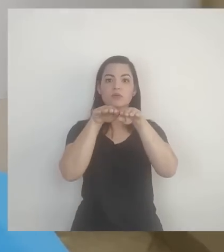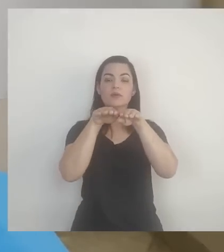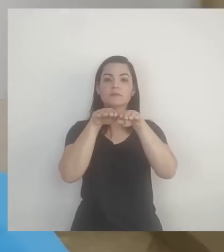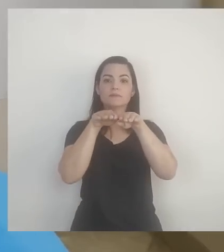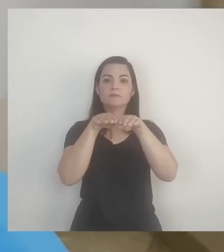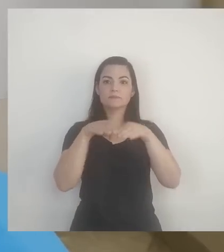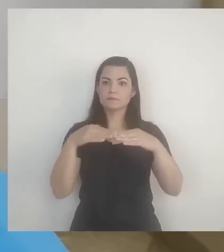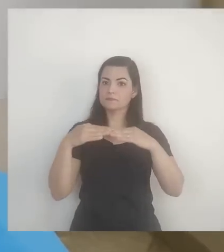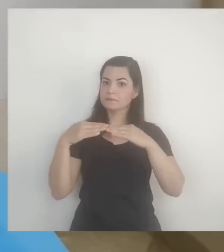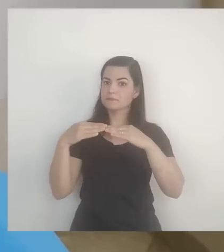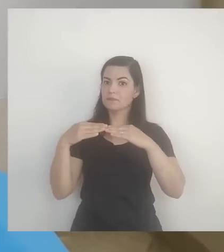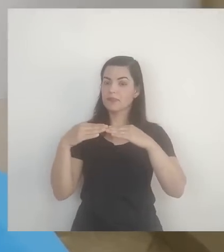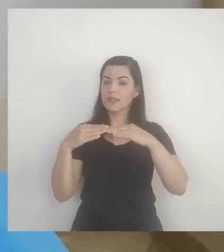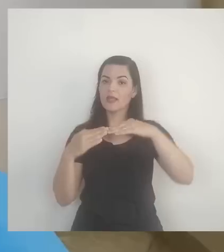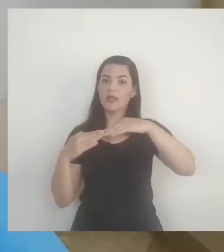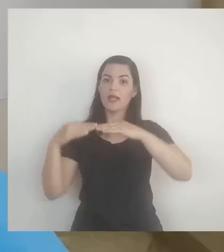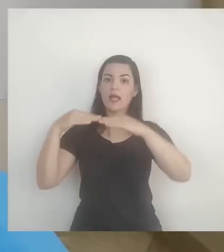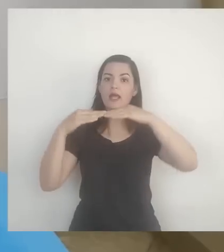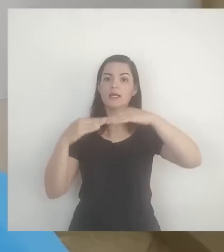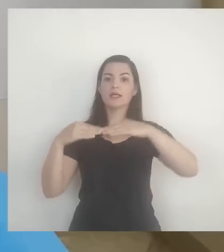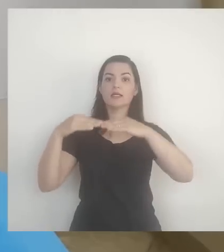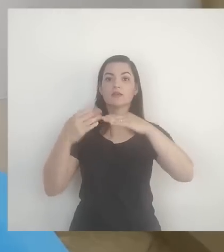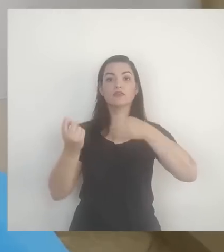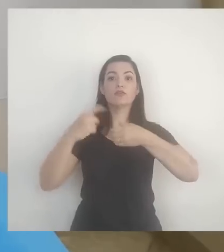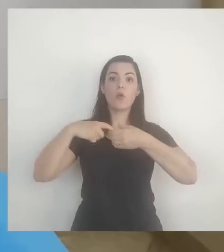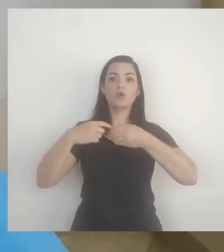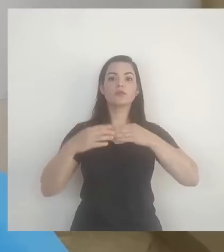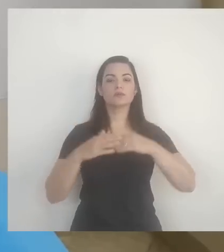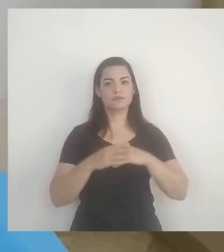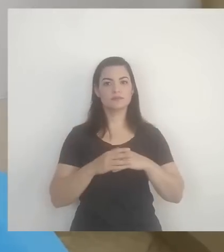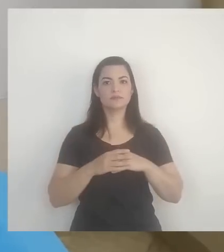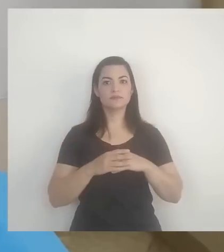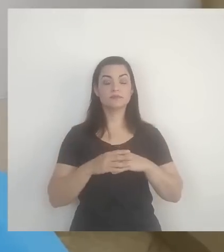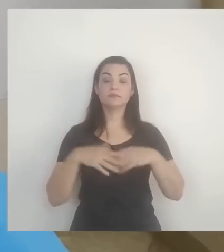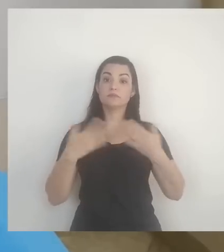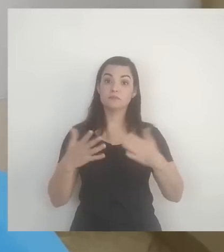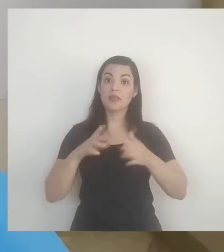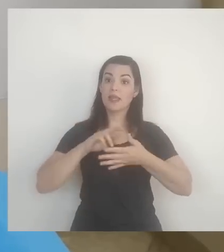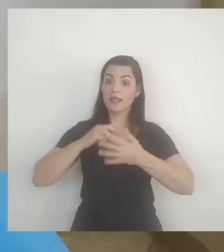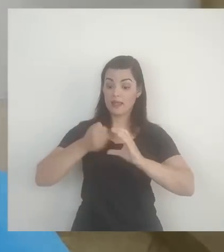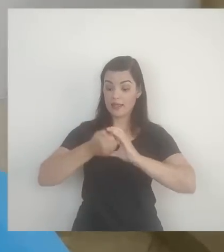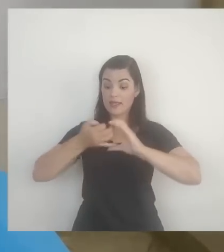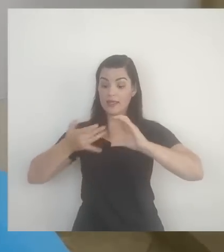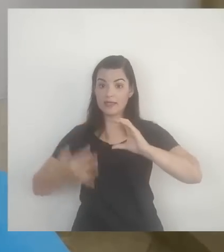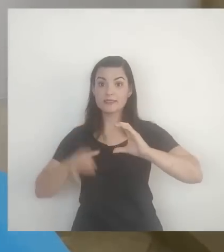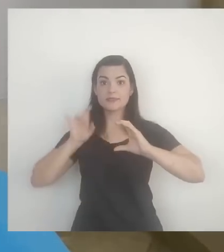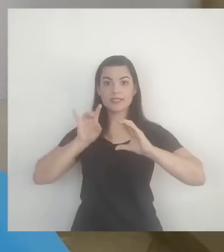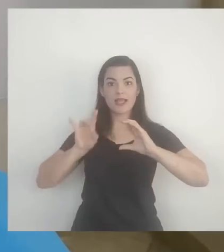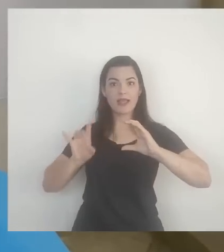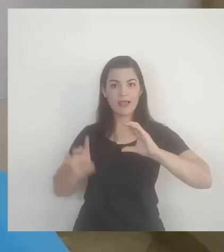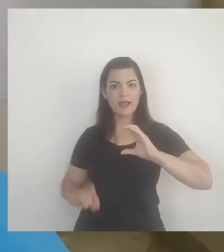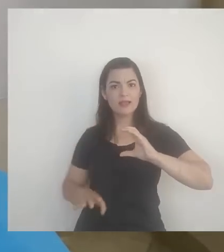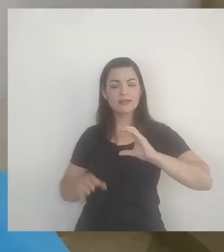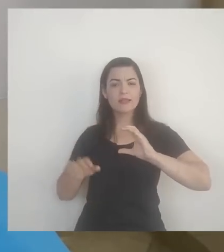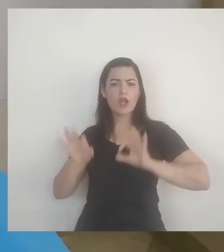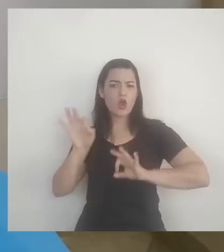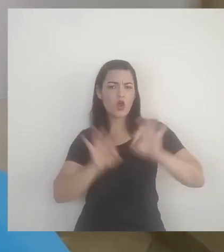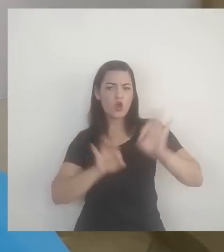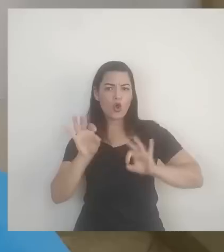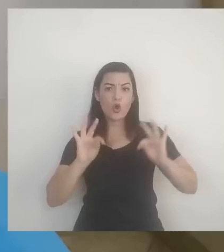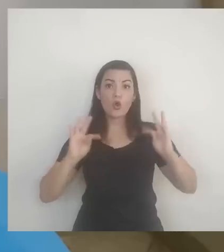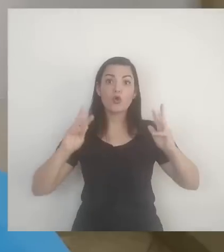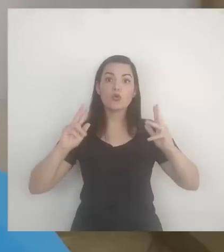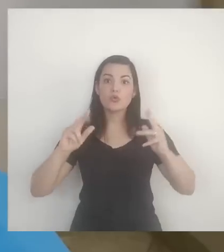então submergir, chegar até a superfície novamente. E essas características todas